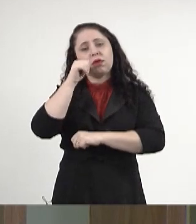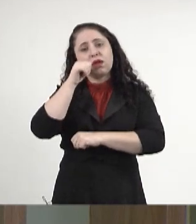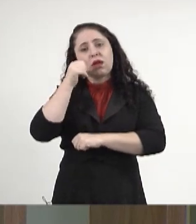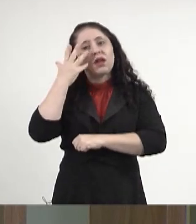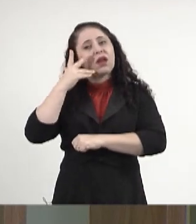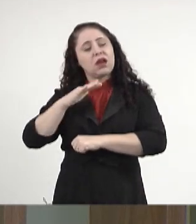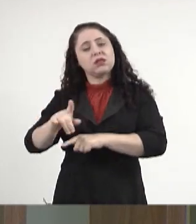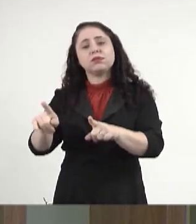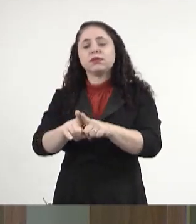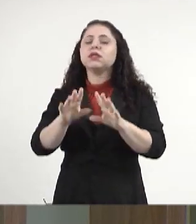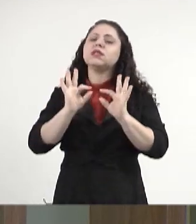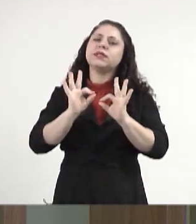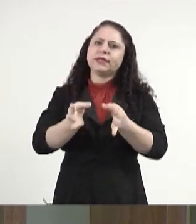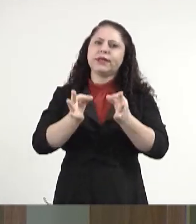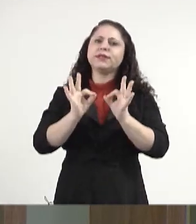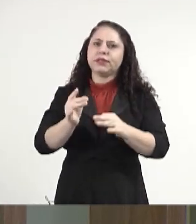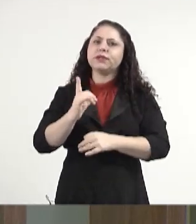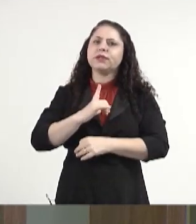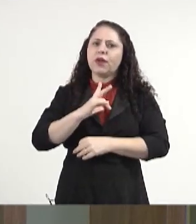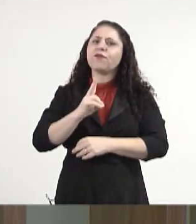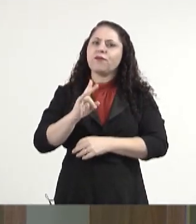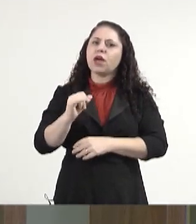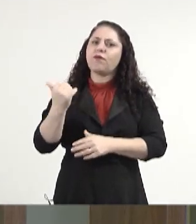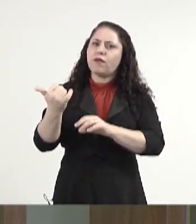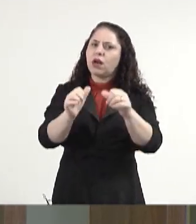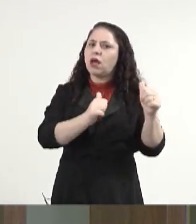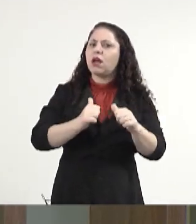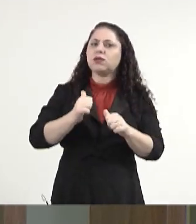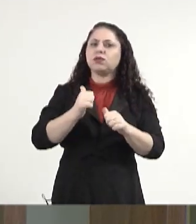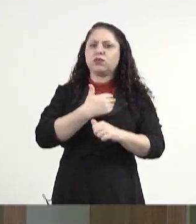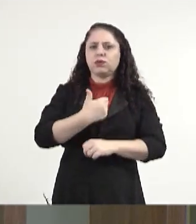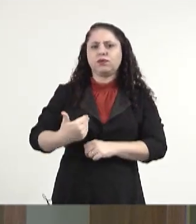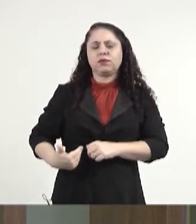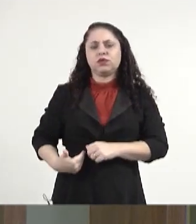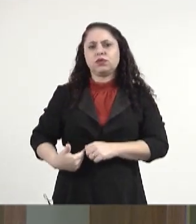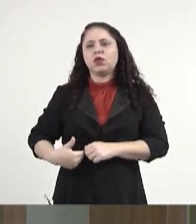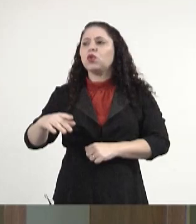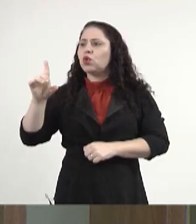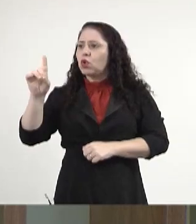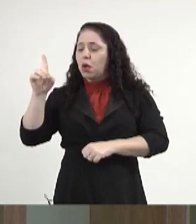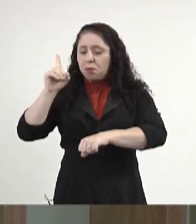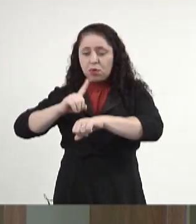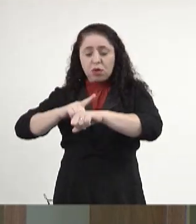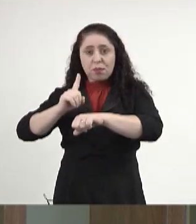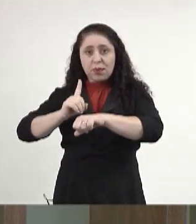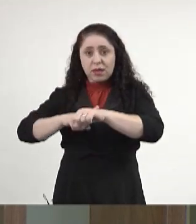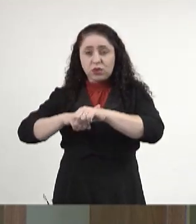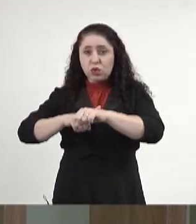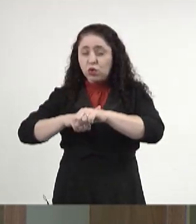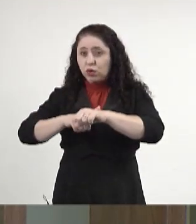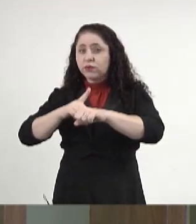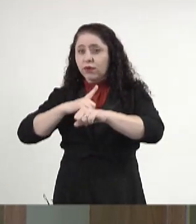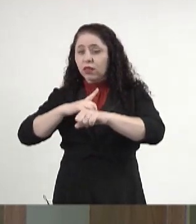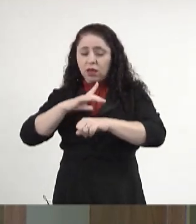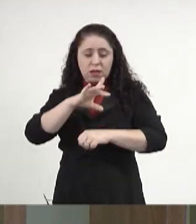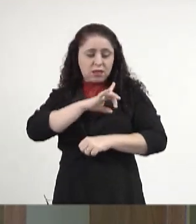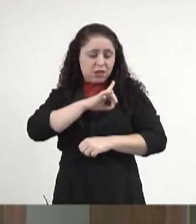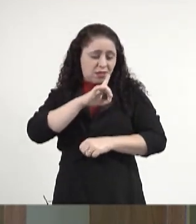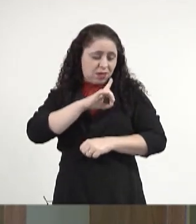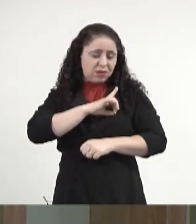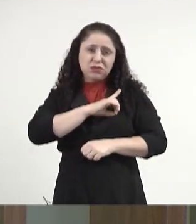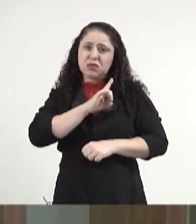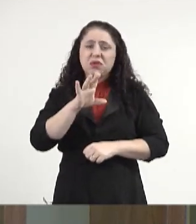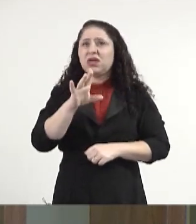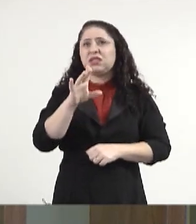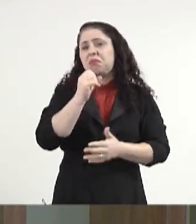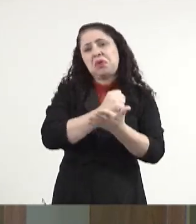e às nossas crianças, eu tenho certeza que isso vai ser analisado pelo governo do estado e que Dourados, a partir do momento que contar com essa delegacia e não